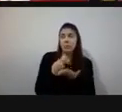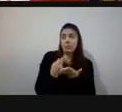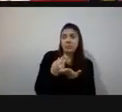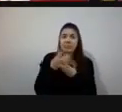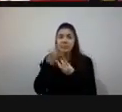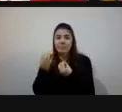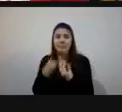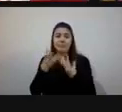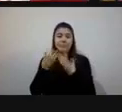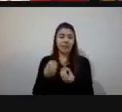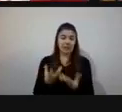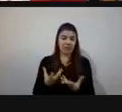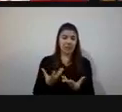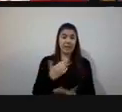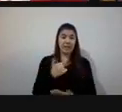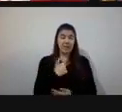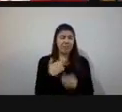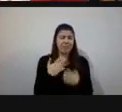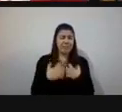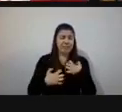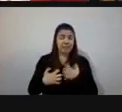preocupação com isso, sabe?